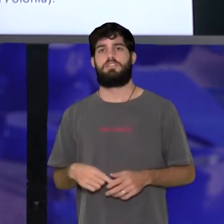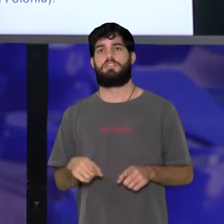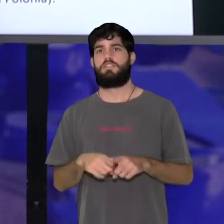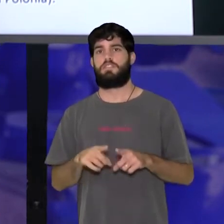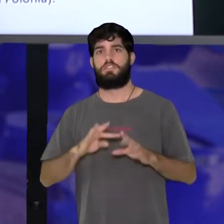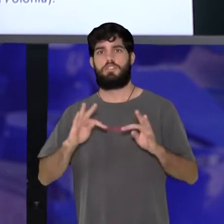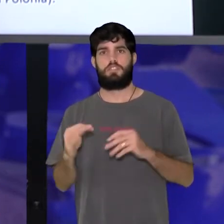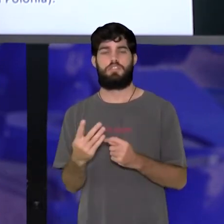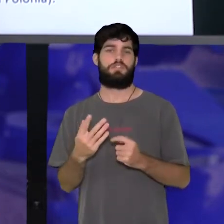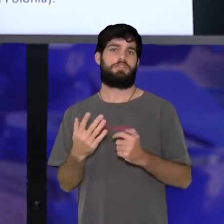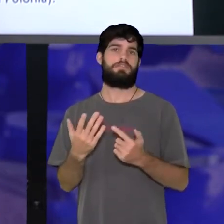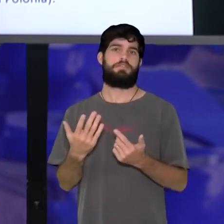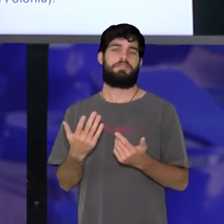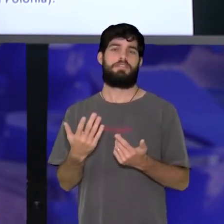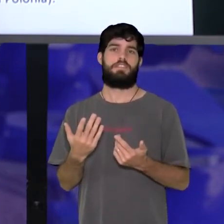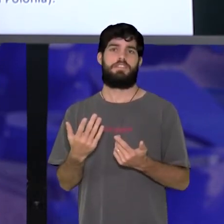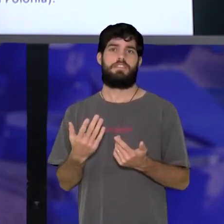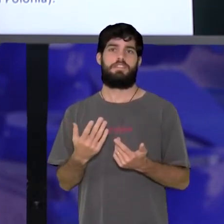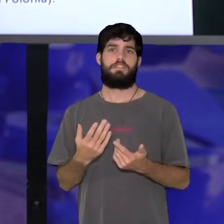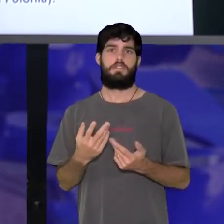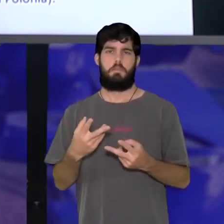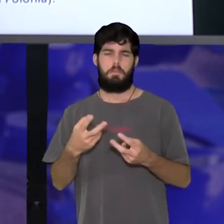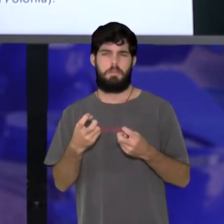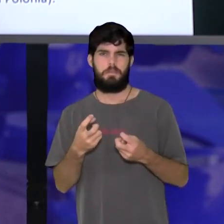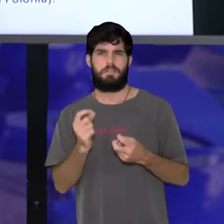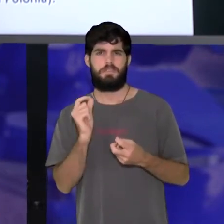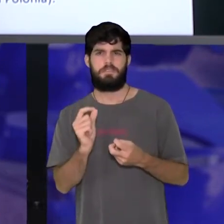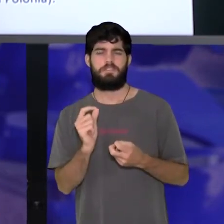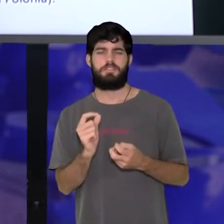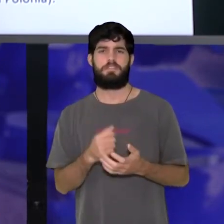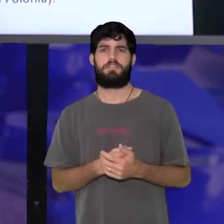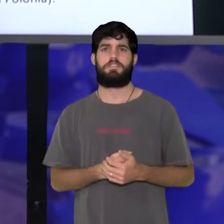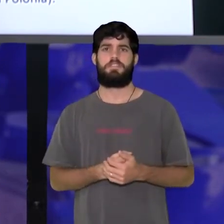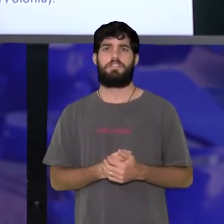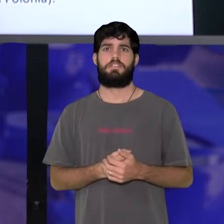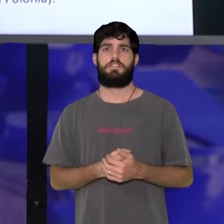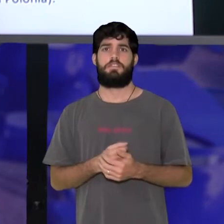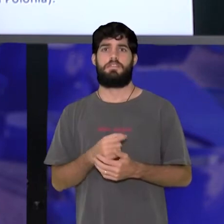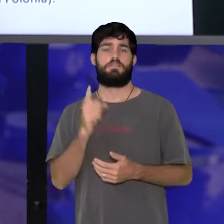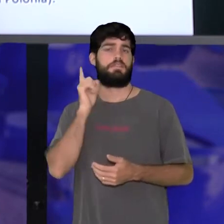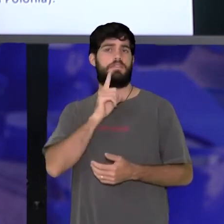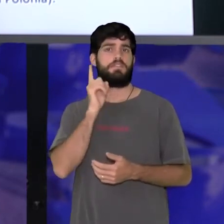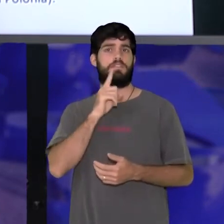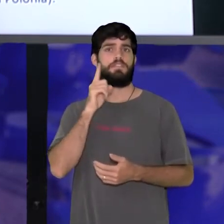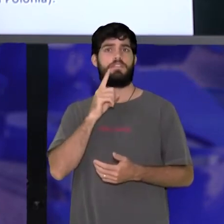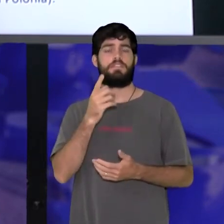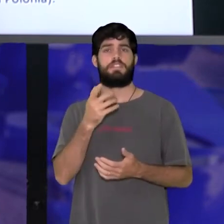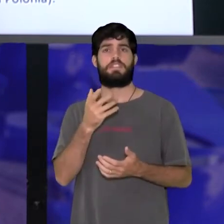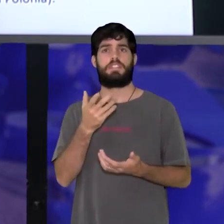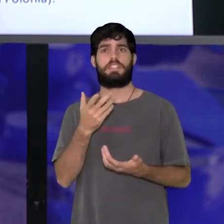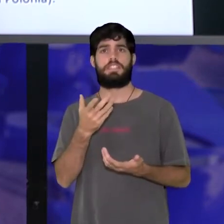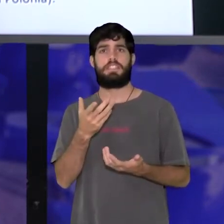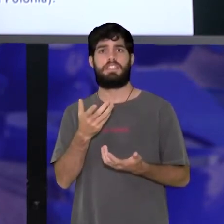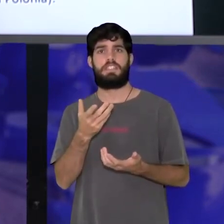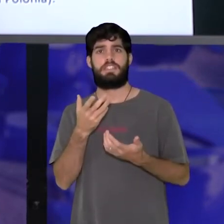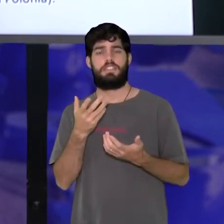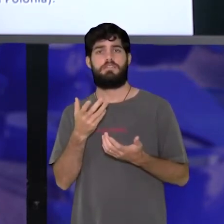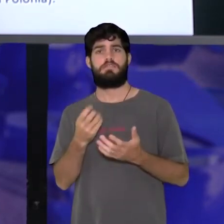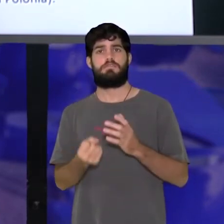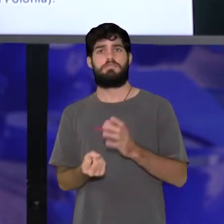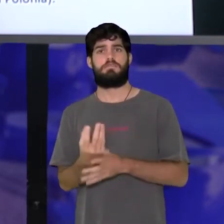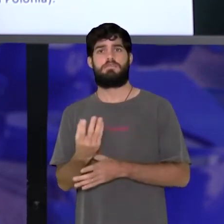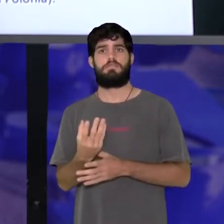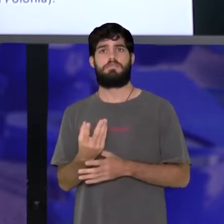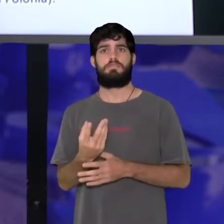Todos socialistas. Percebem? Então os Estados Unidos quiseram criar algo como que uma vitrine